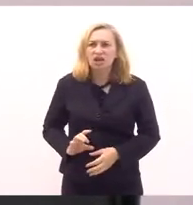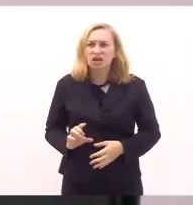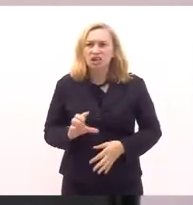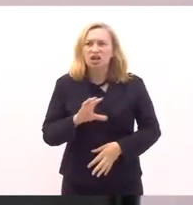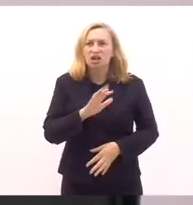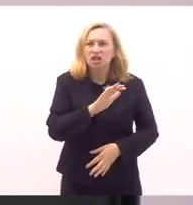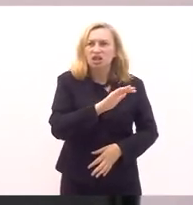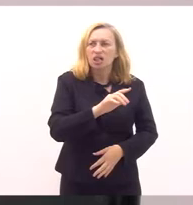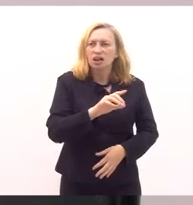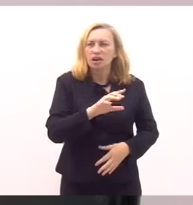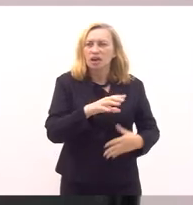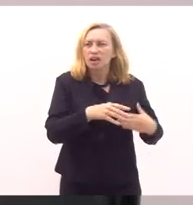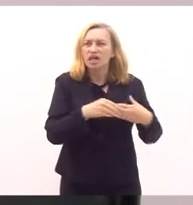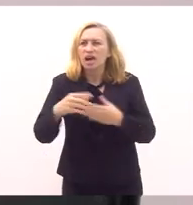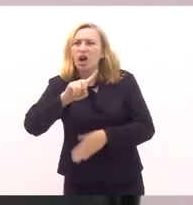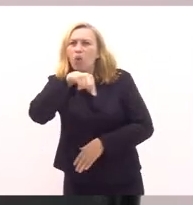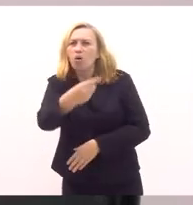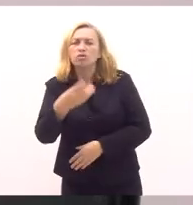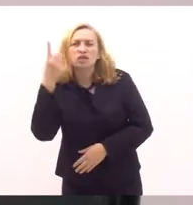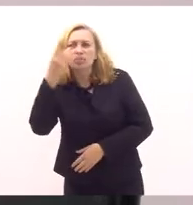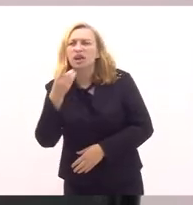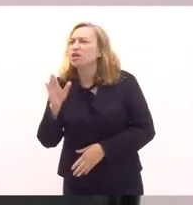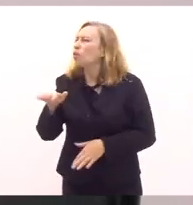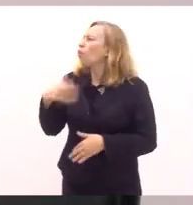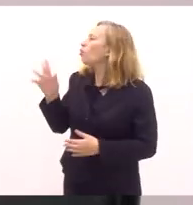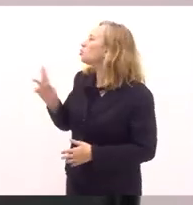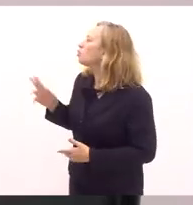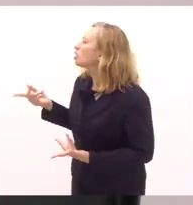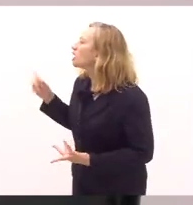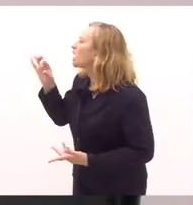lá. Como é o nome do deputado, Cláudio?